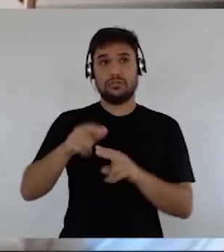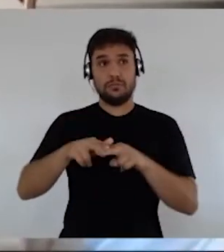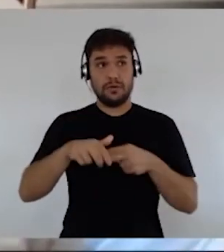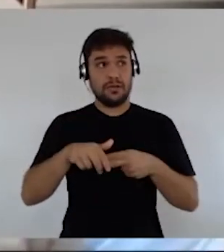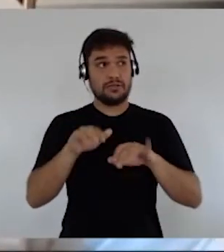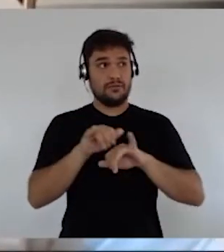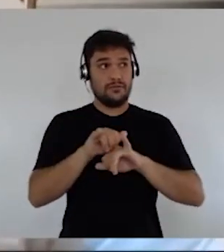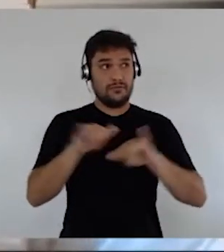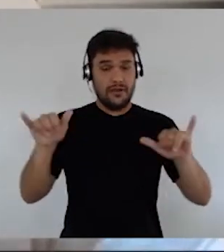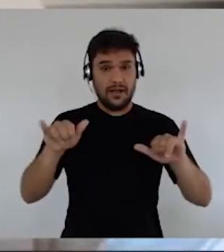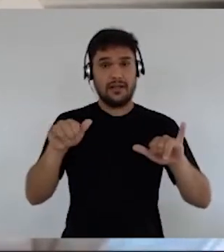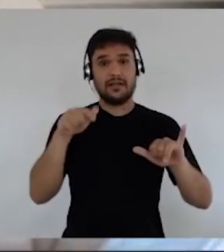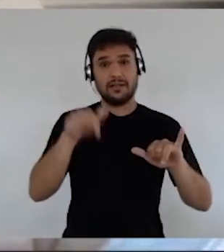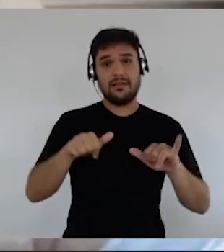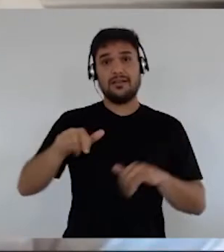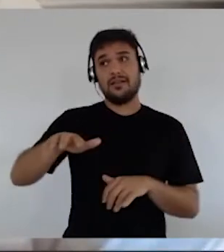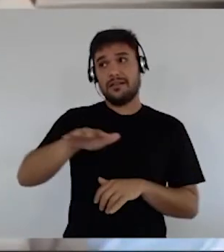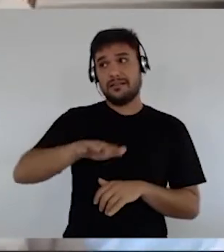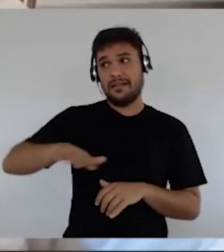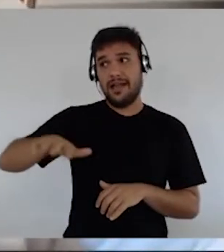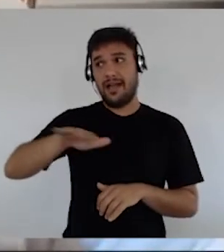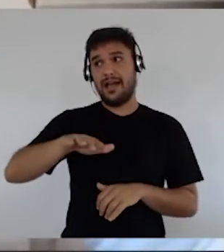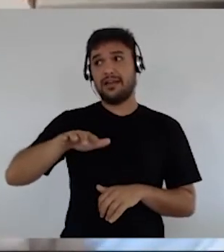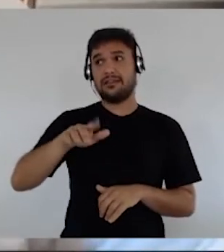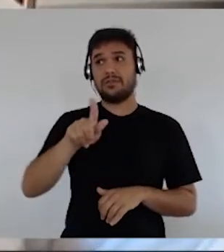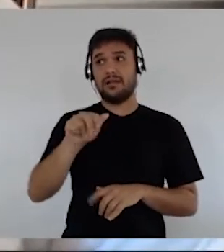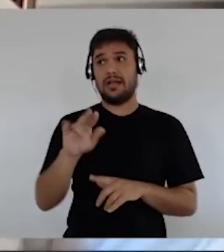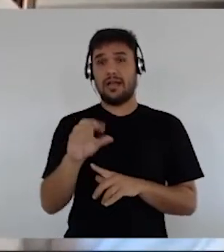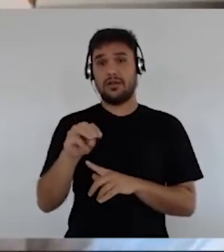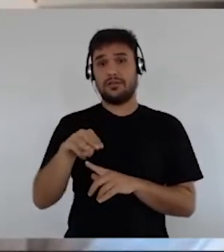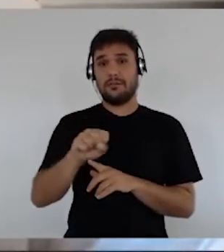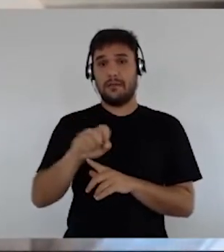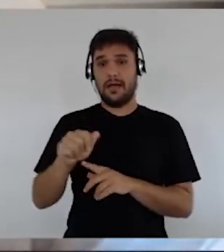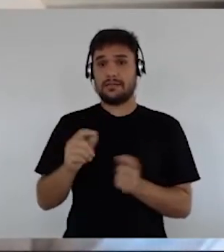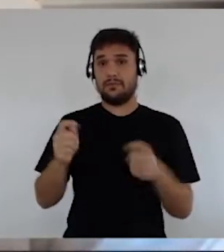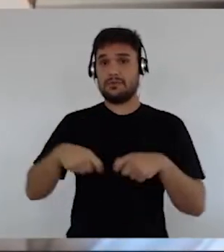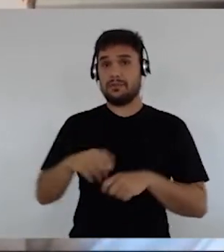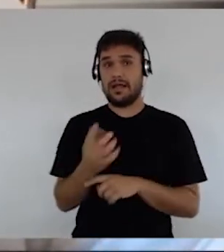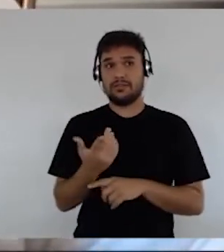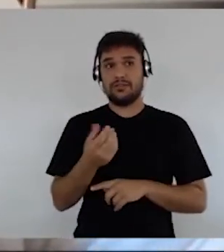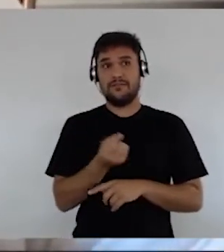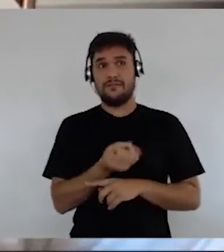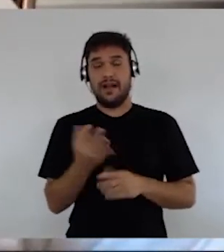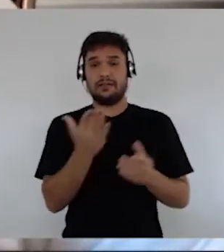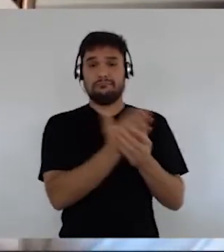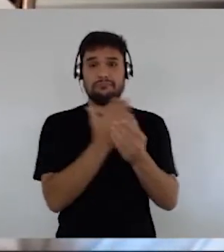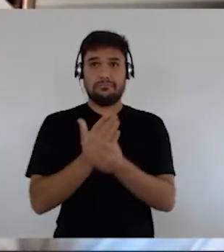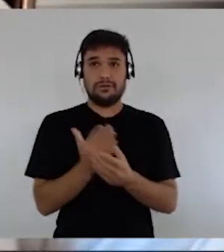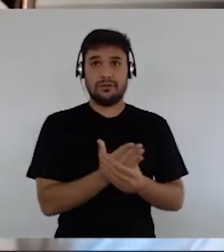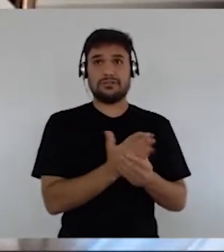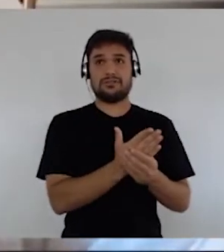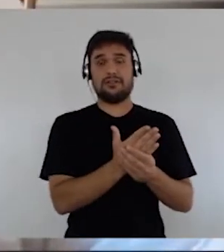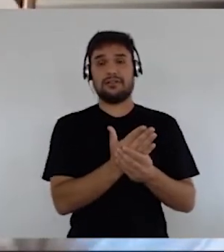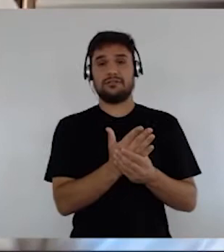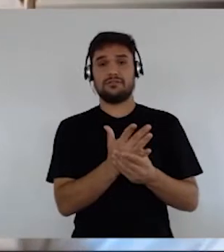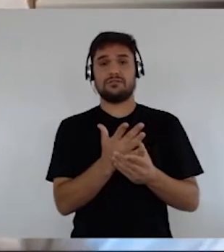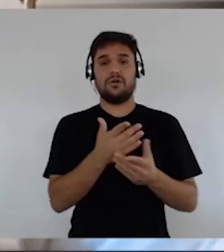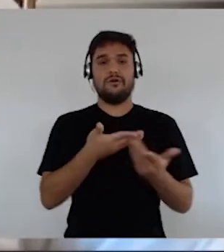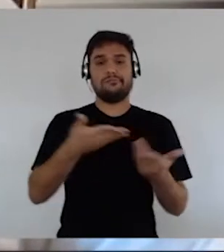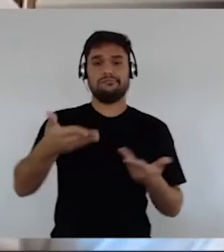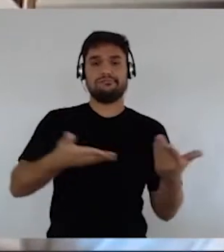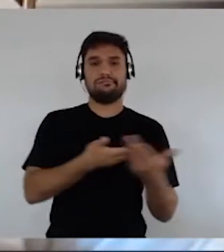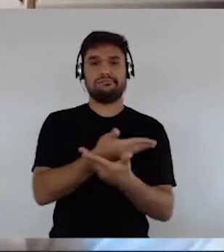fala também, no âmbito dos danos de massa, da possibilidade de mediações, do recurso à mediação,